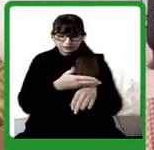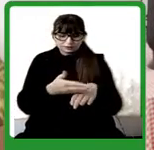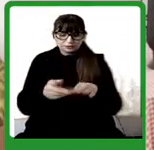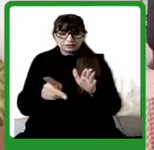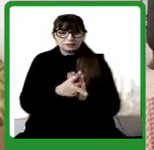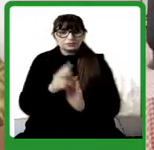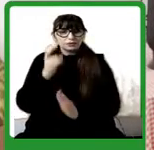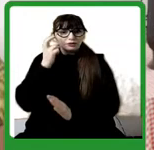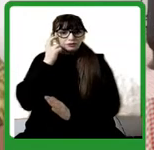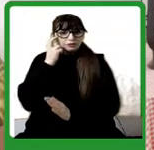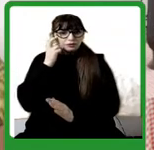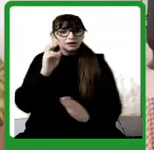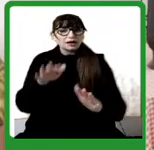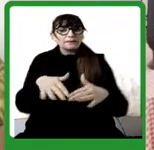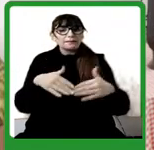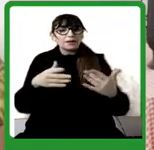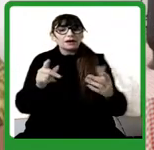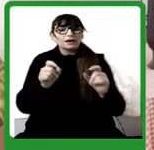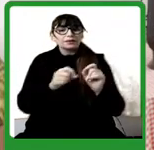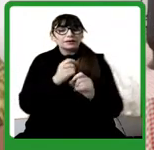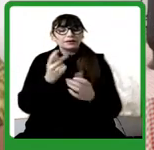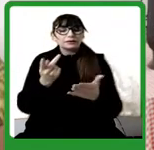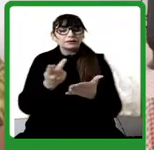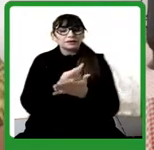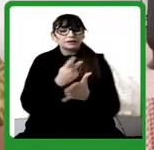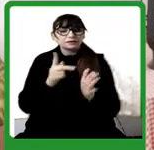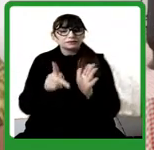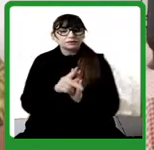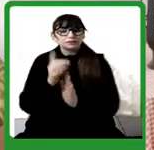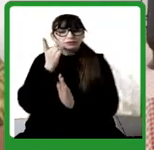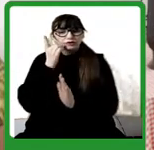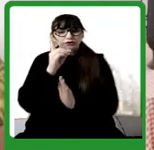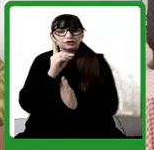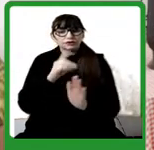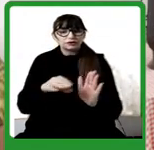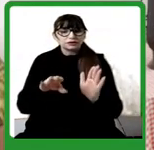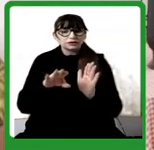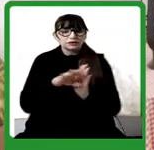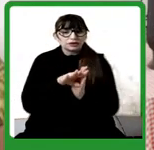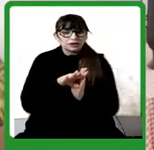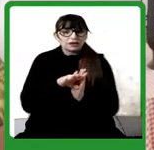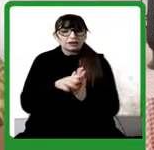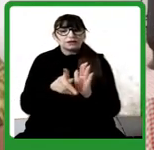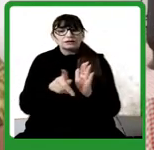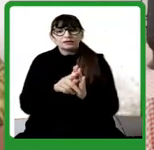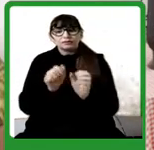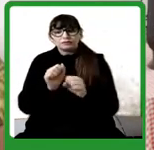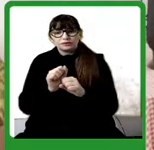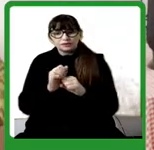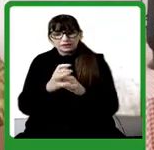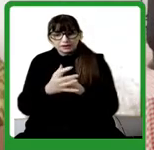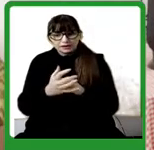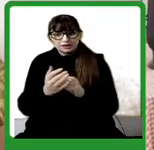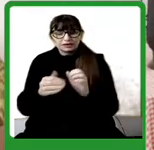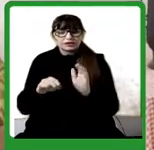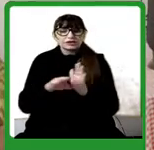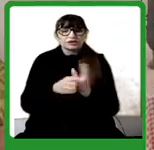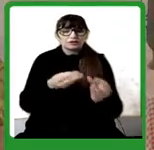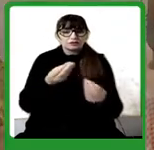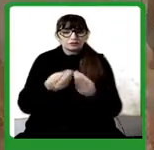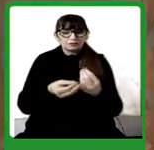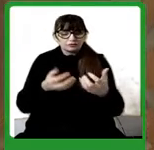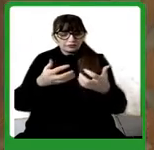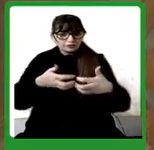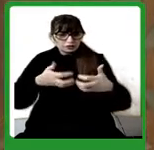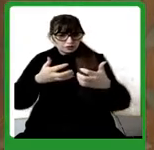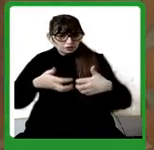aí, conta o que acontece nesse dia quando ele vem para a cidade, que ele vem na cooperativa, que ele vem no comércio, como é que funciona isso aí? É sempre a mesma coisa. É